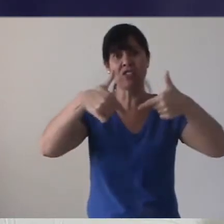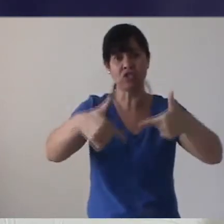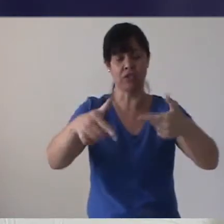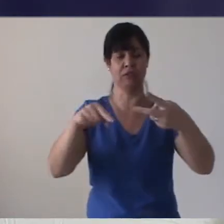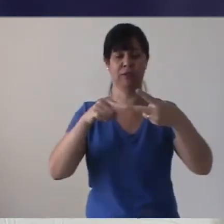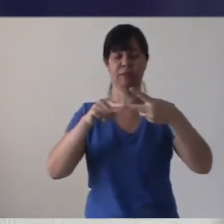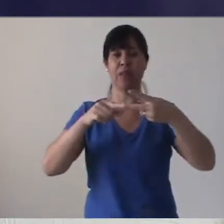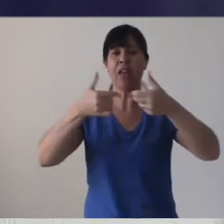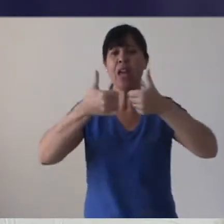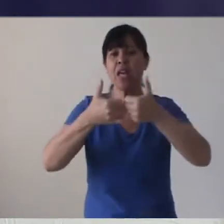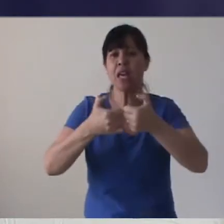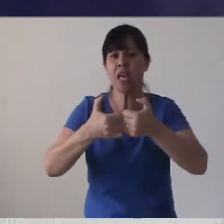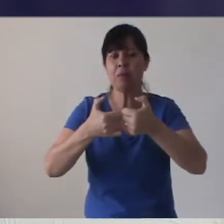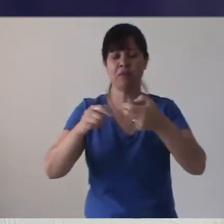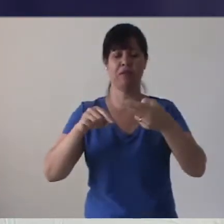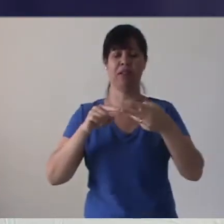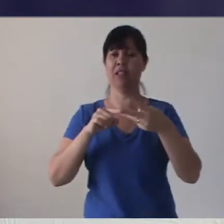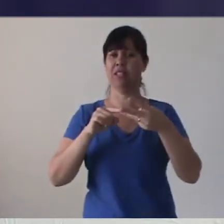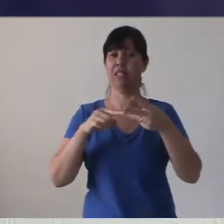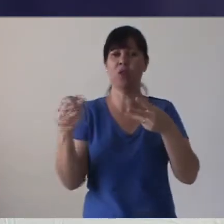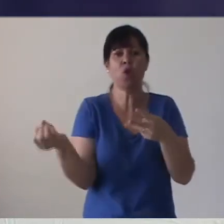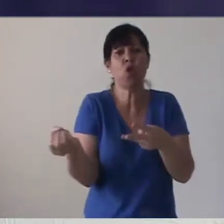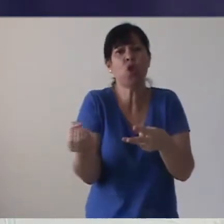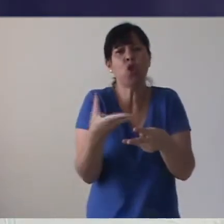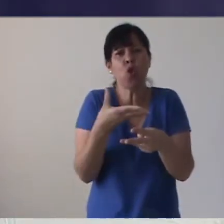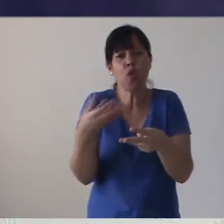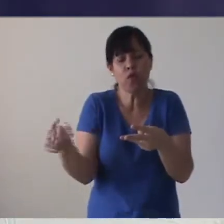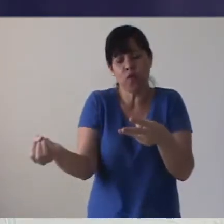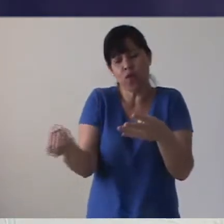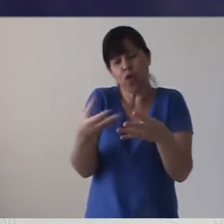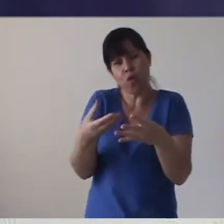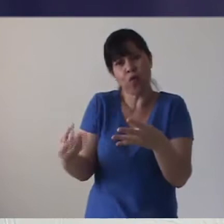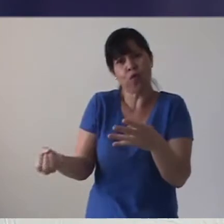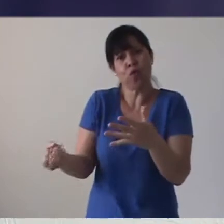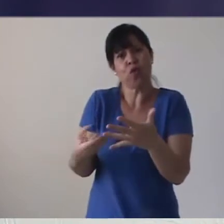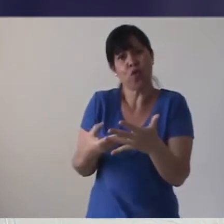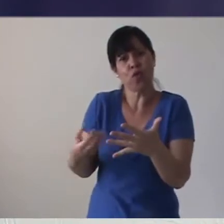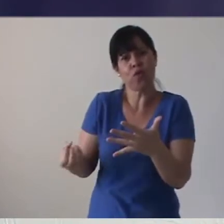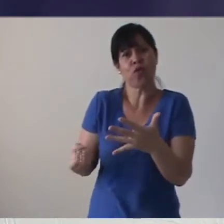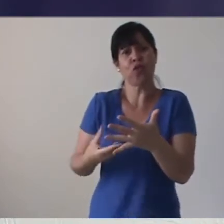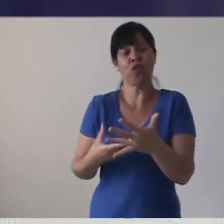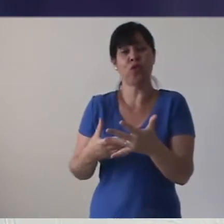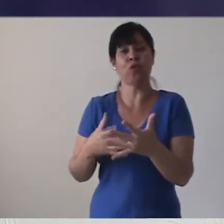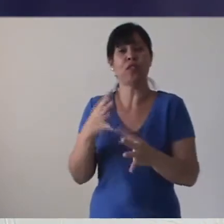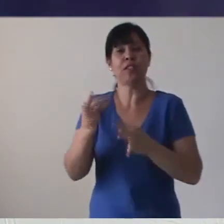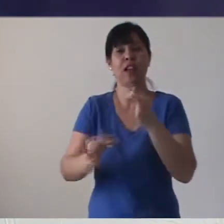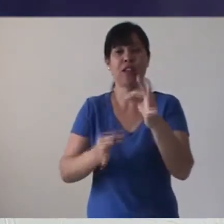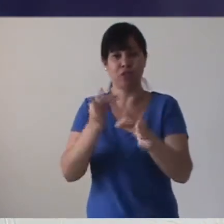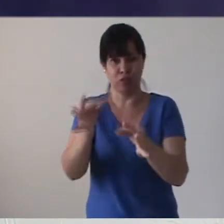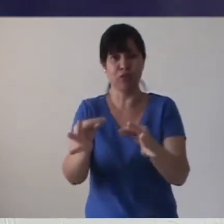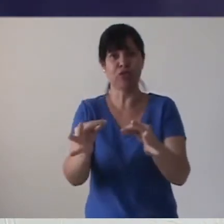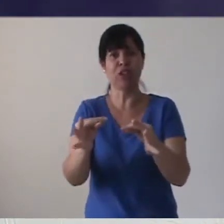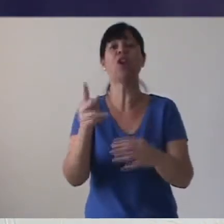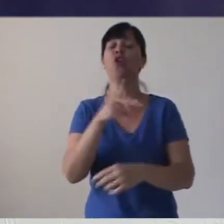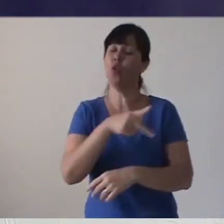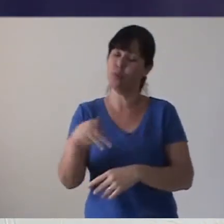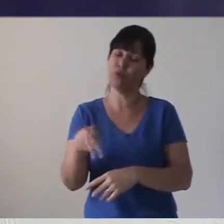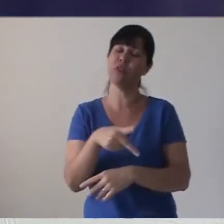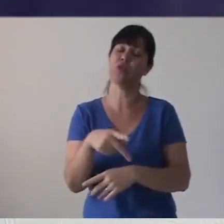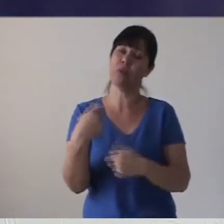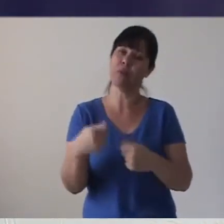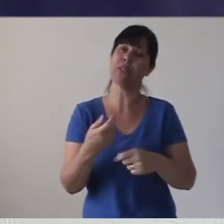de gamificações, de tudo que seja novo agora no uso de tecnologias, ele